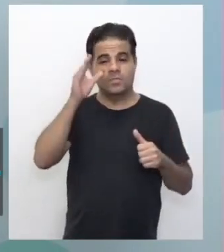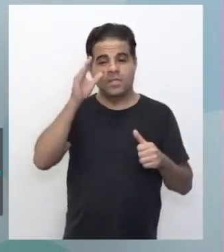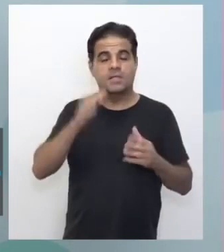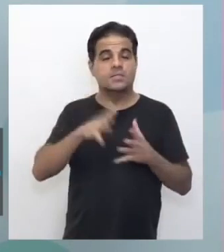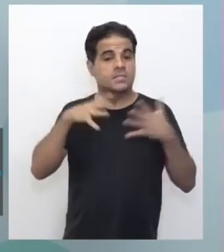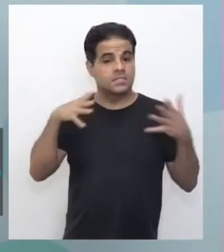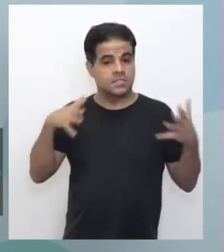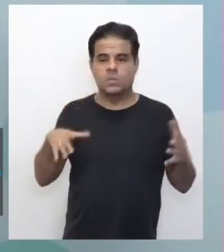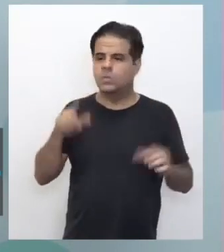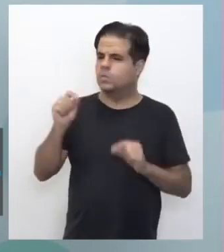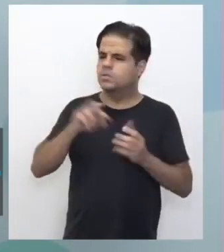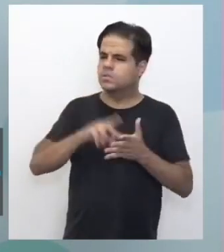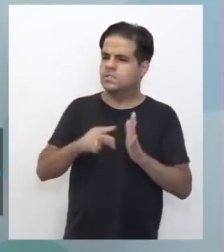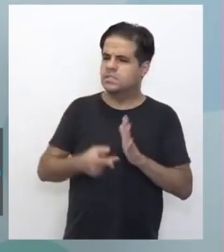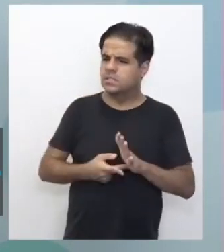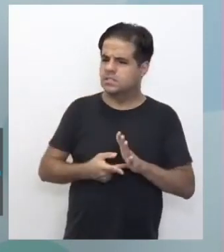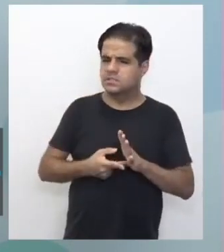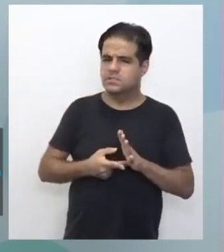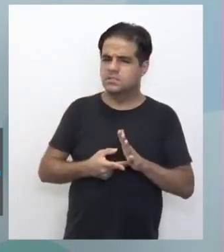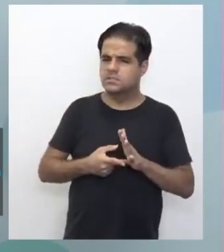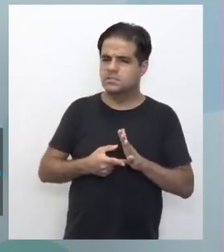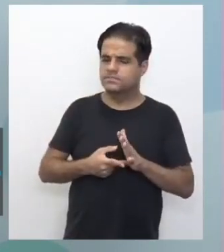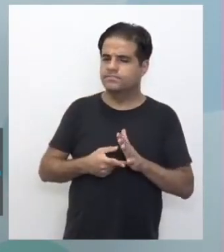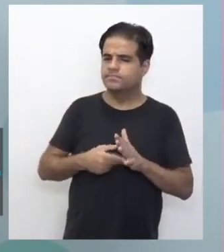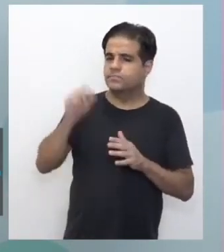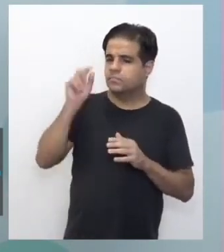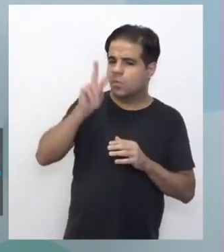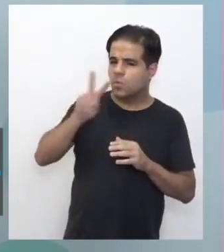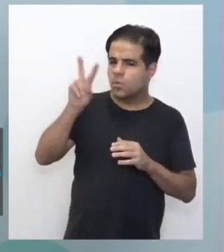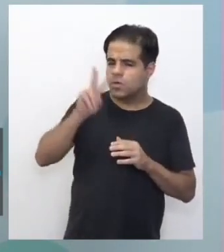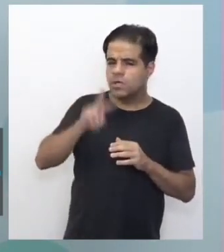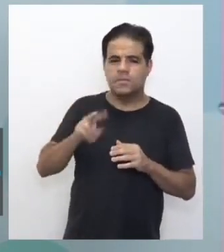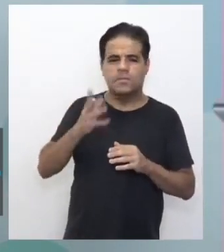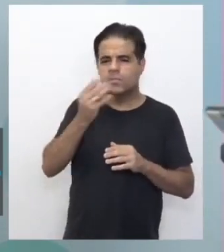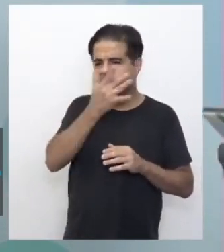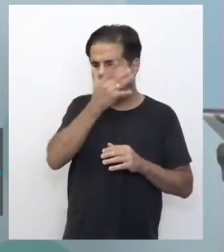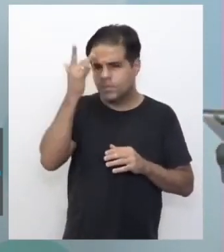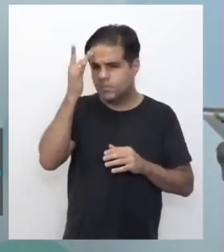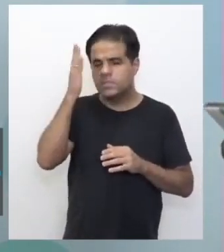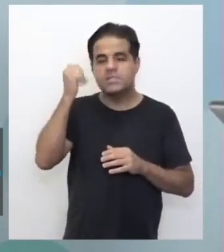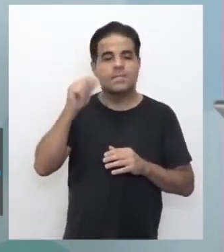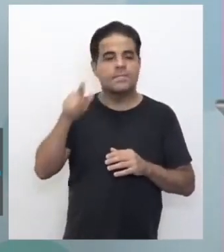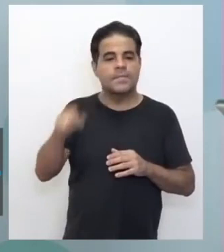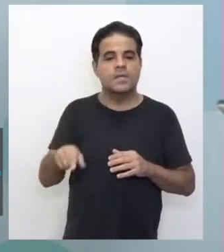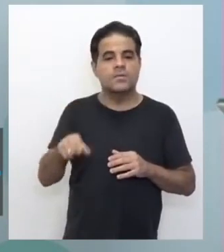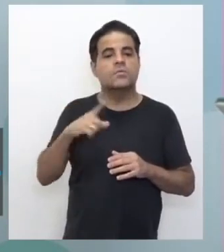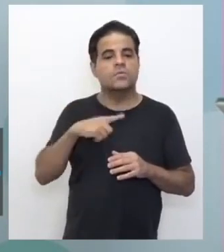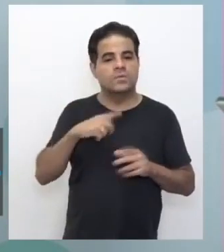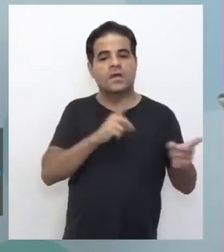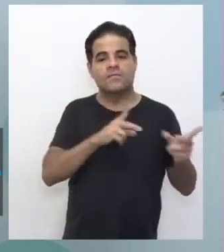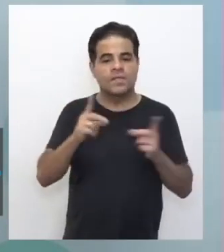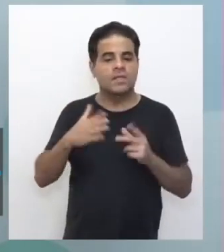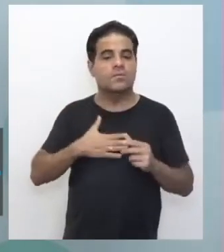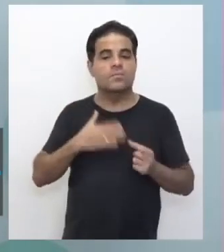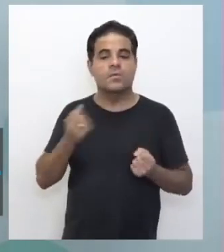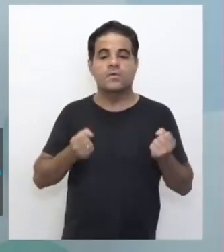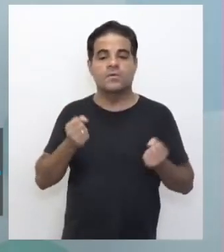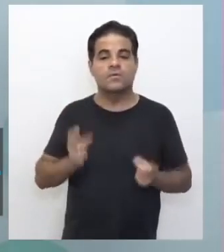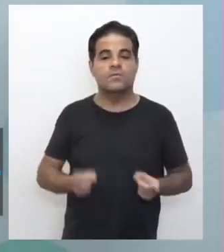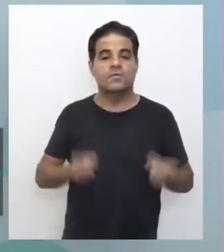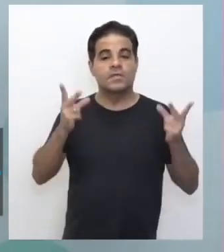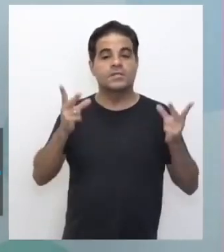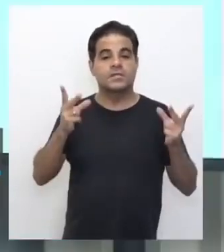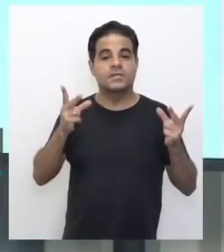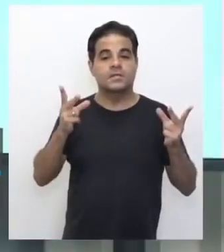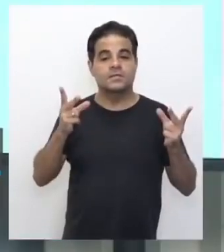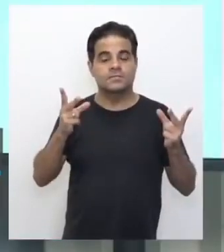tamanha para saber o que significava aquele olhando, que dezenas de pessoas acabaram sabendo que eu estava vendendo o meu carro. Vendi.